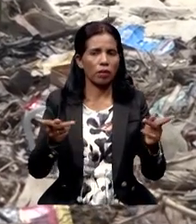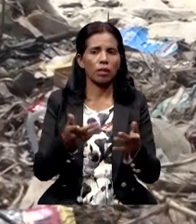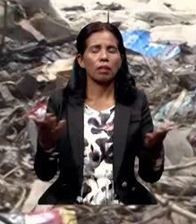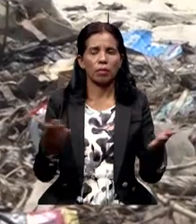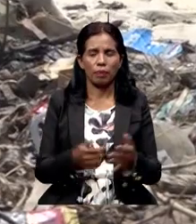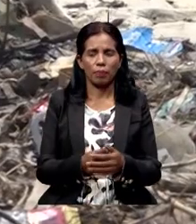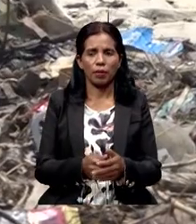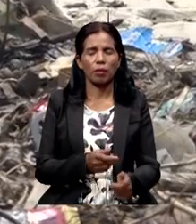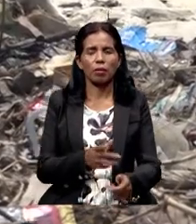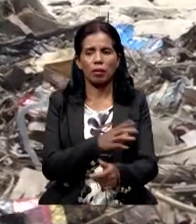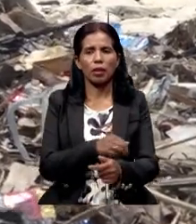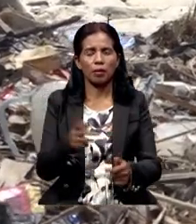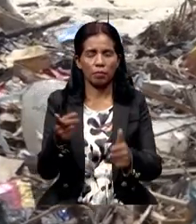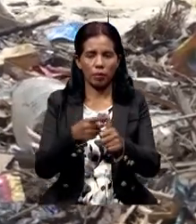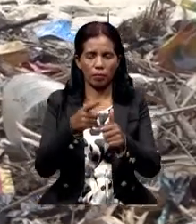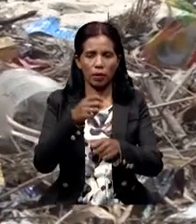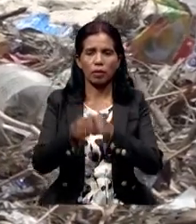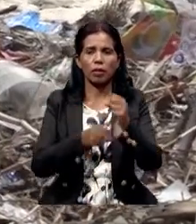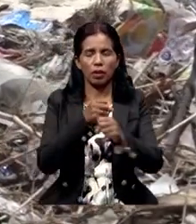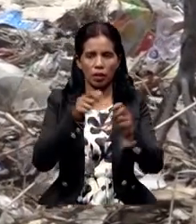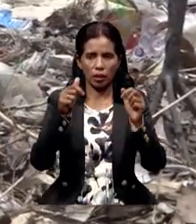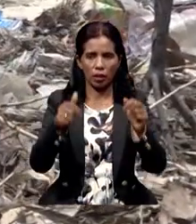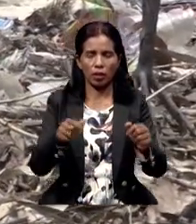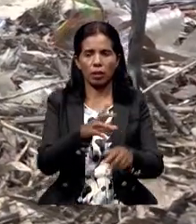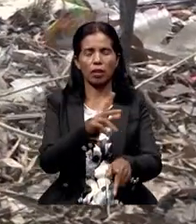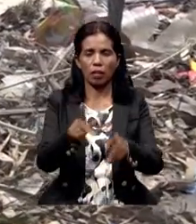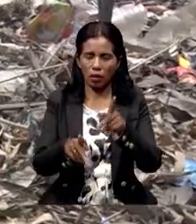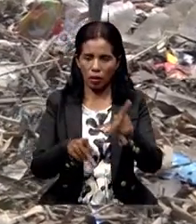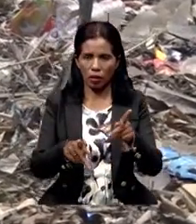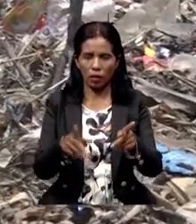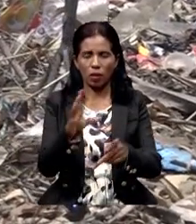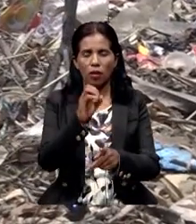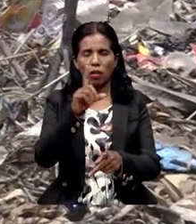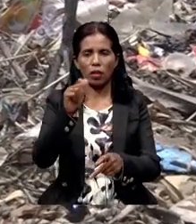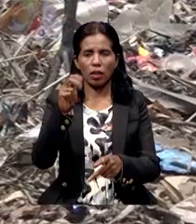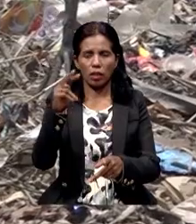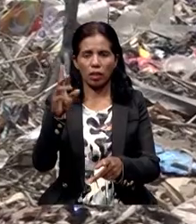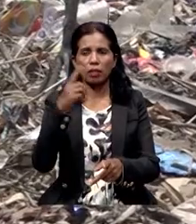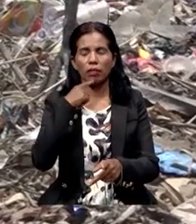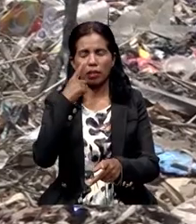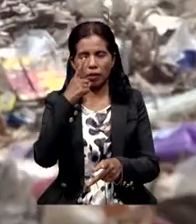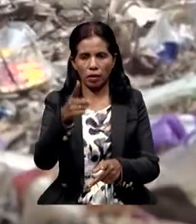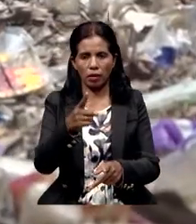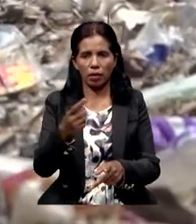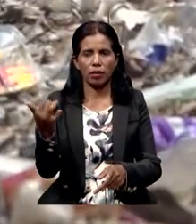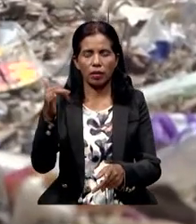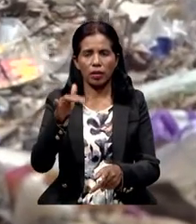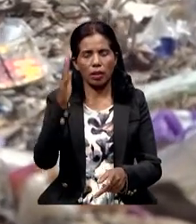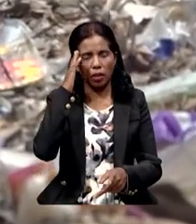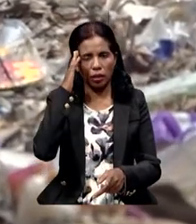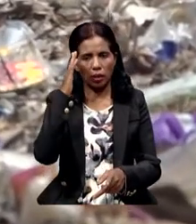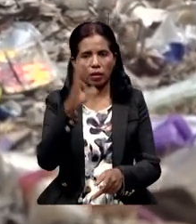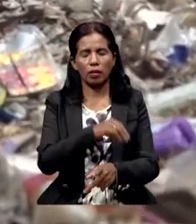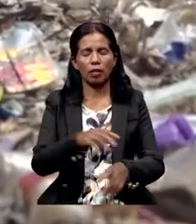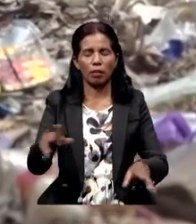publicação ne, iha primeiro semestre tinang ne, cientista Holanda no Reino Unido, anuncia katak sira descobre